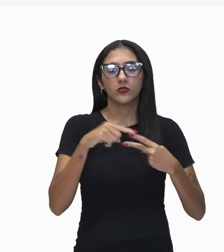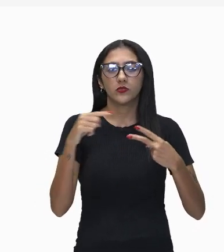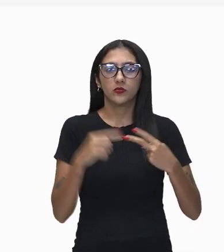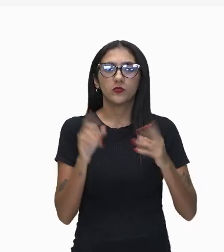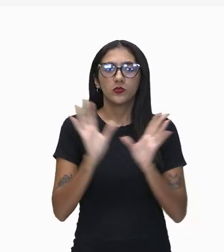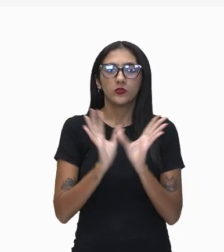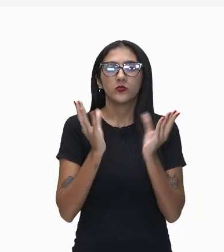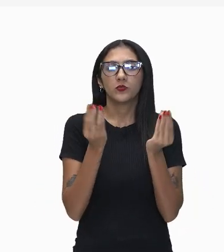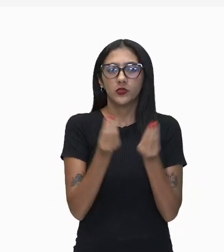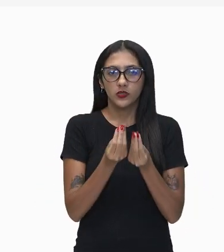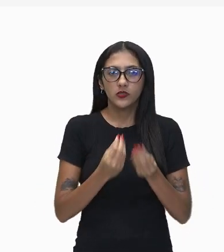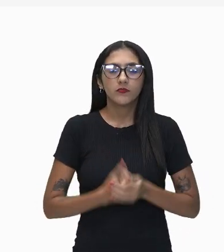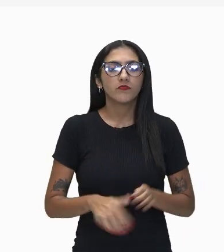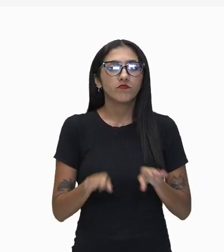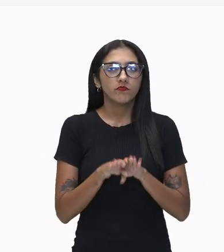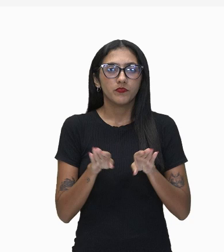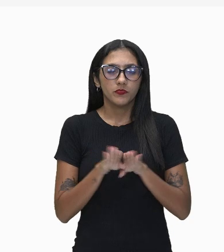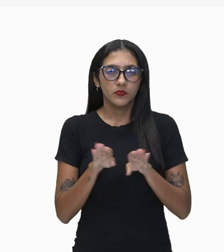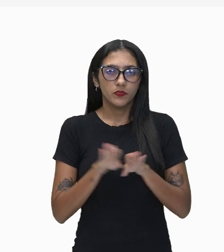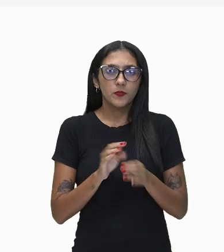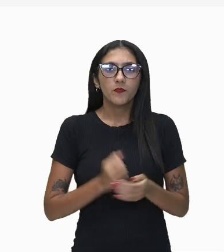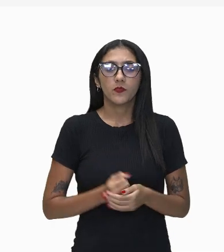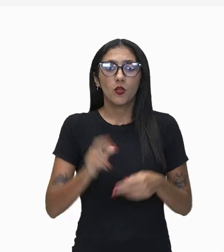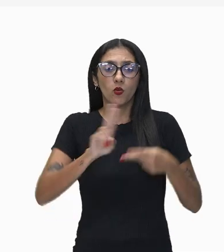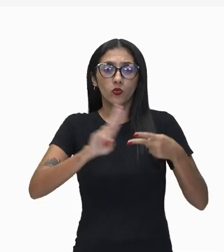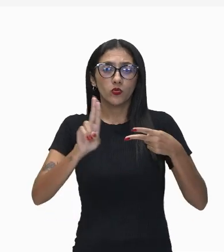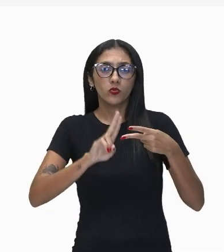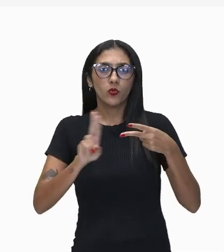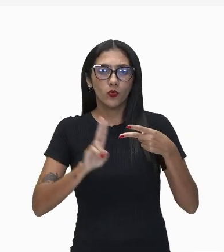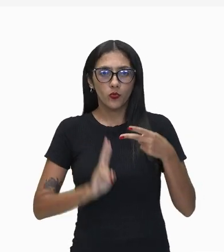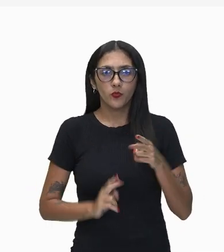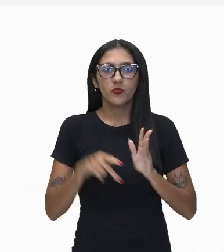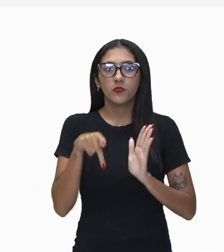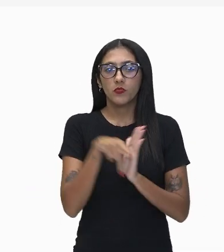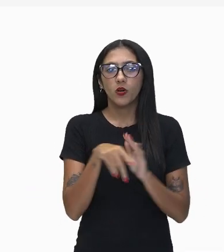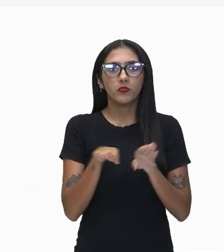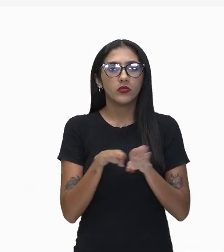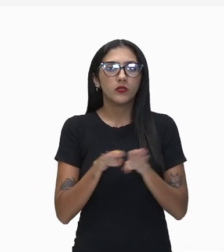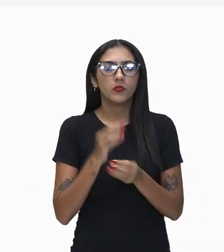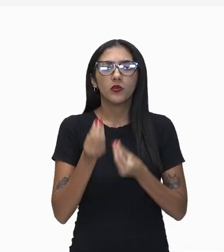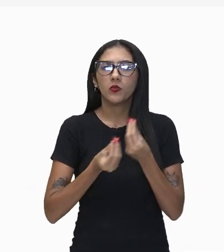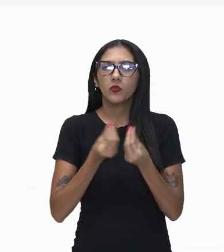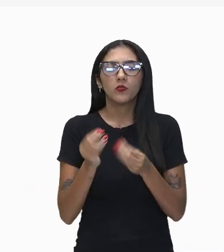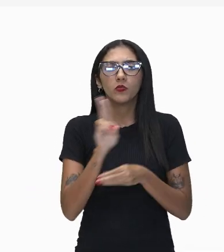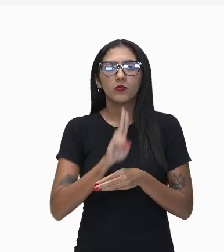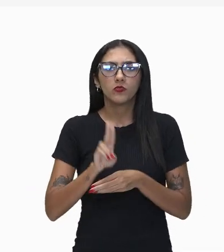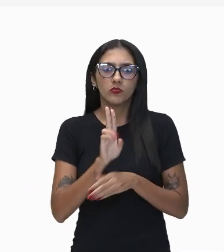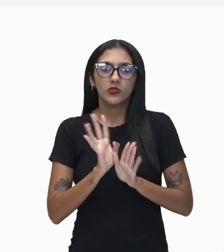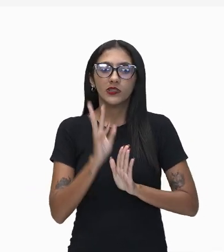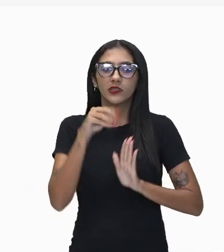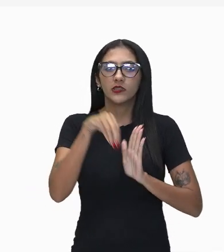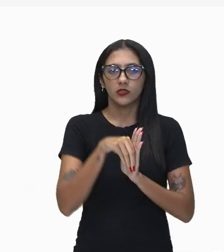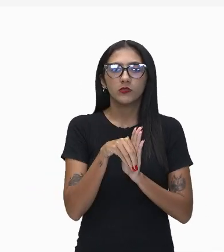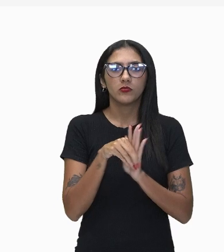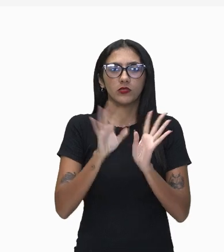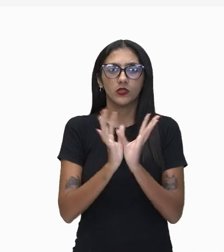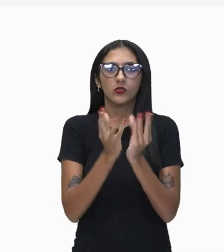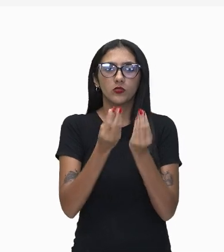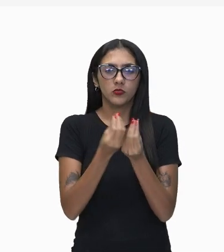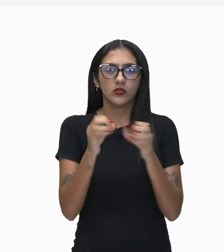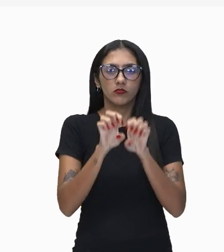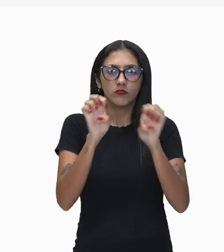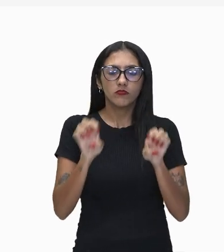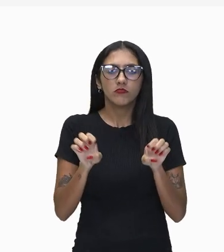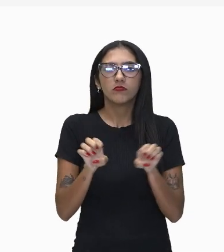aldeídos e das cetonas. Nomenclatura de aldeídos e cetonas e aplicação das funções